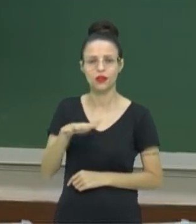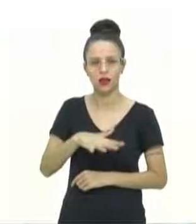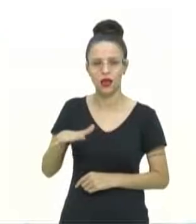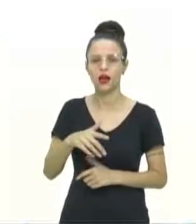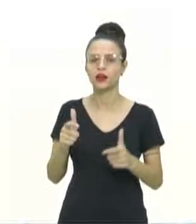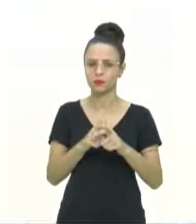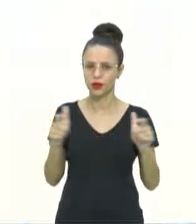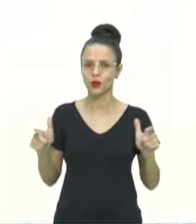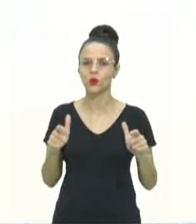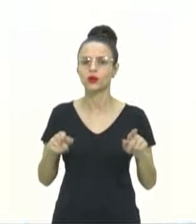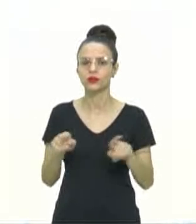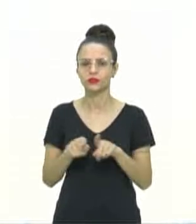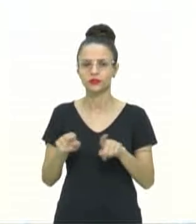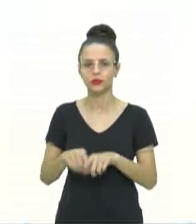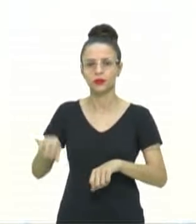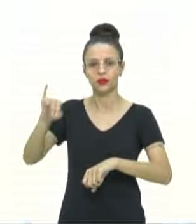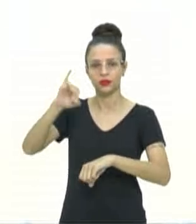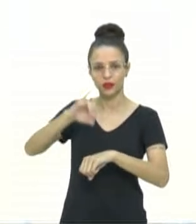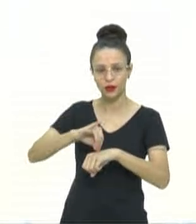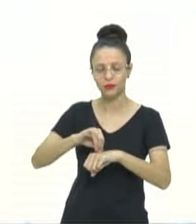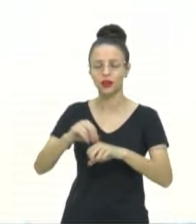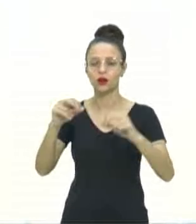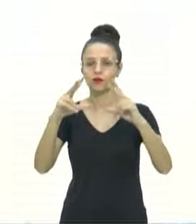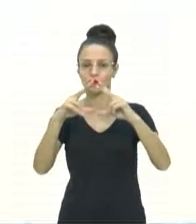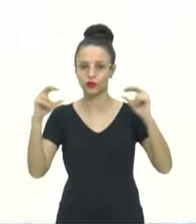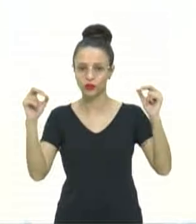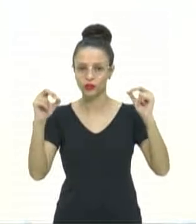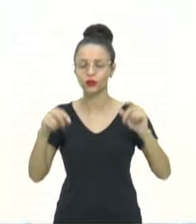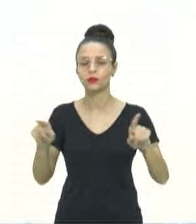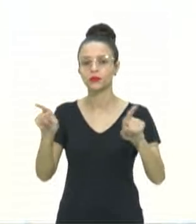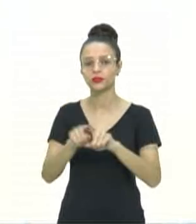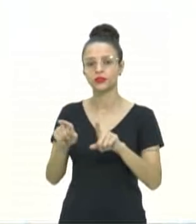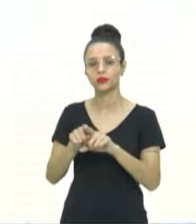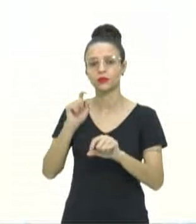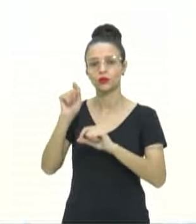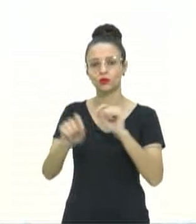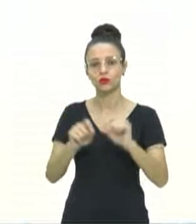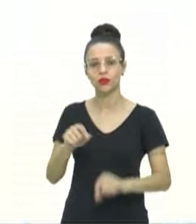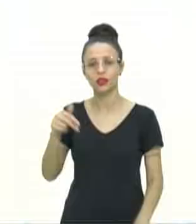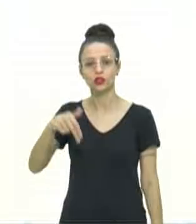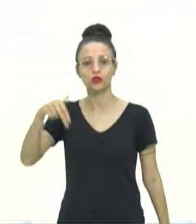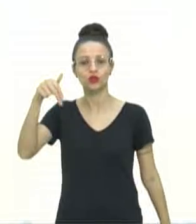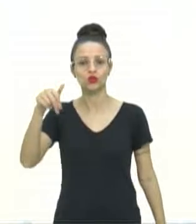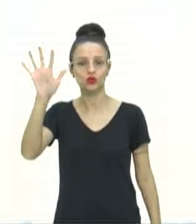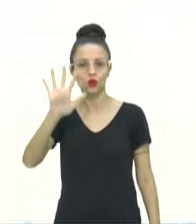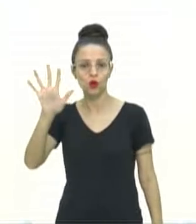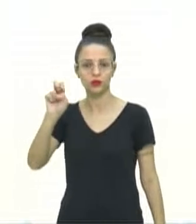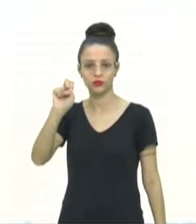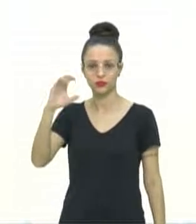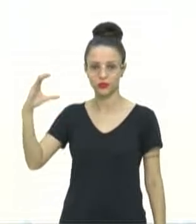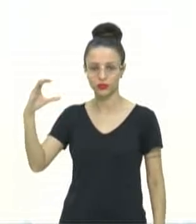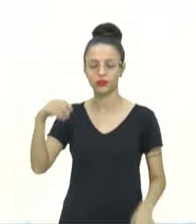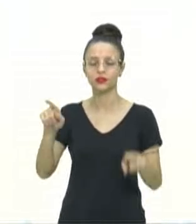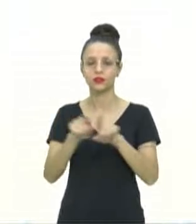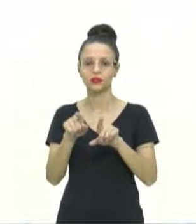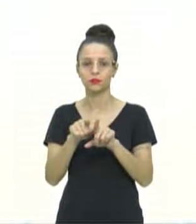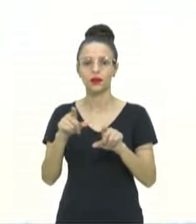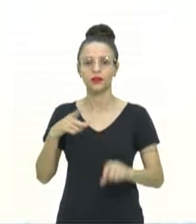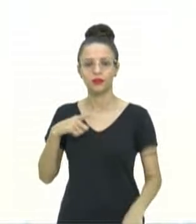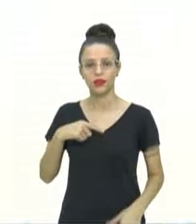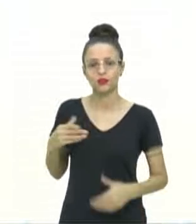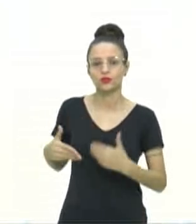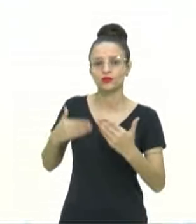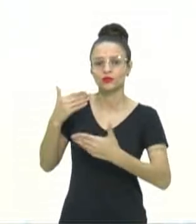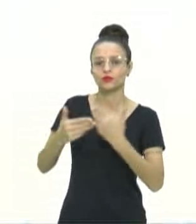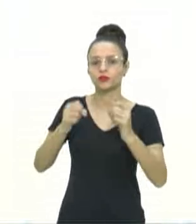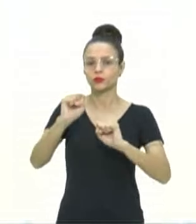maior de ocupação na capital Florianópolis, né? Na porção mais ao norte de Santa Catarina, nós vamos ter um